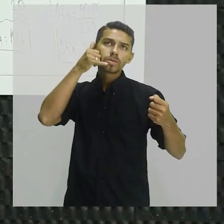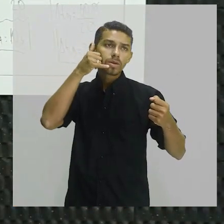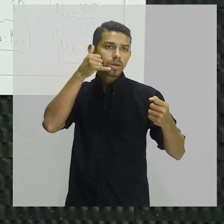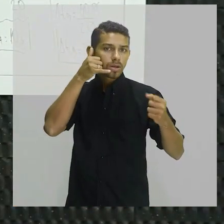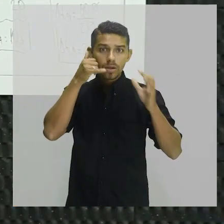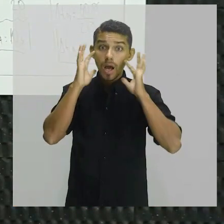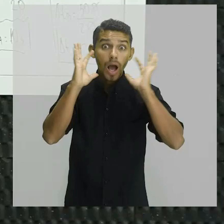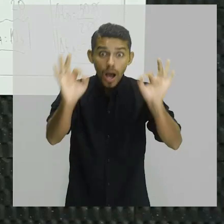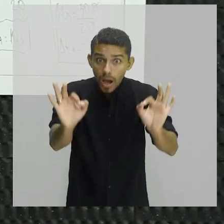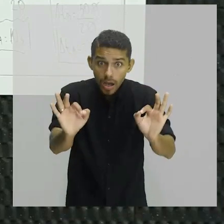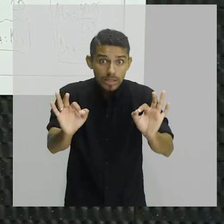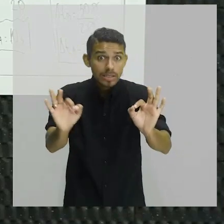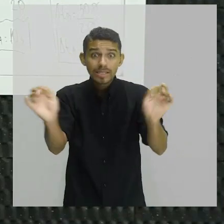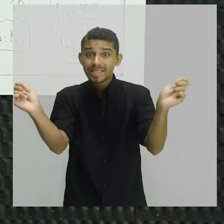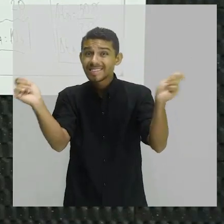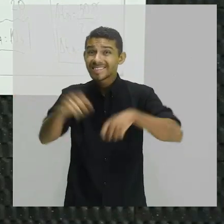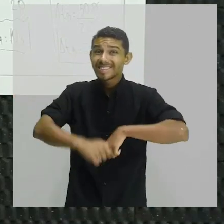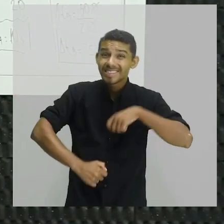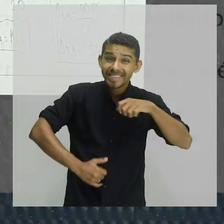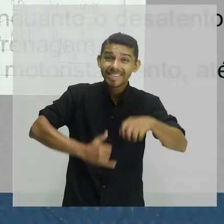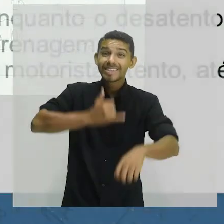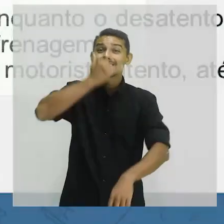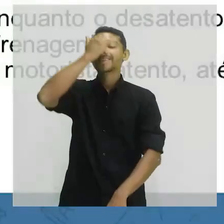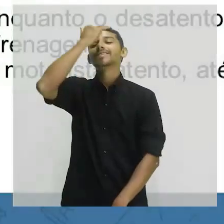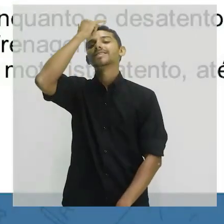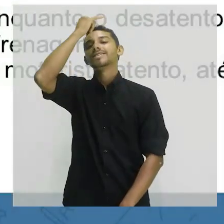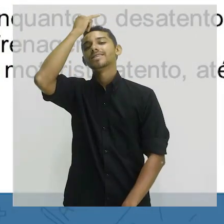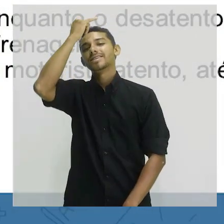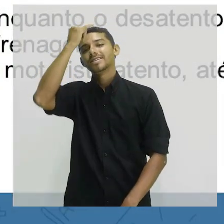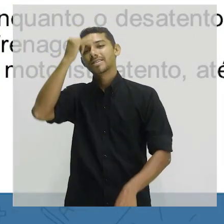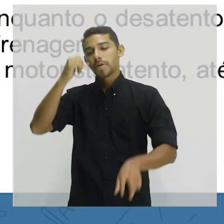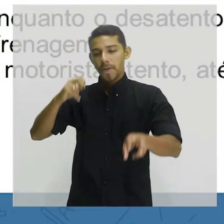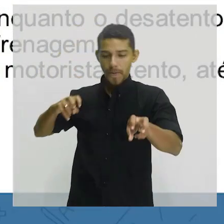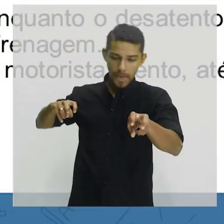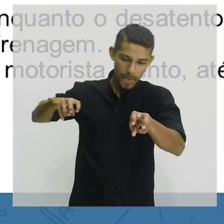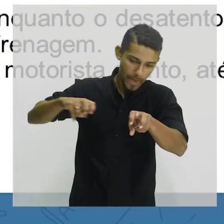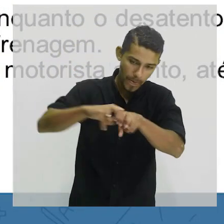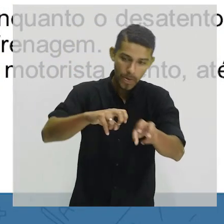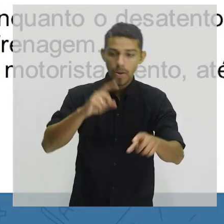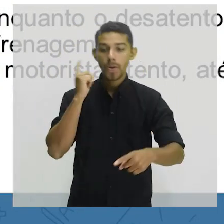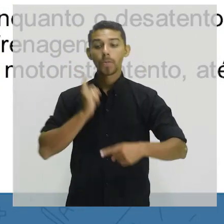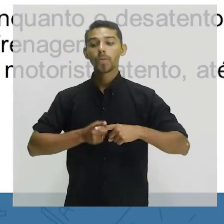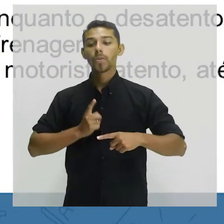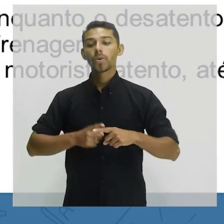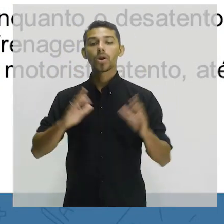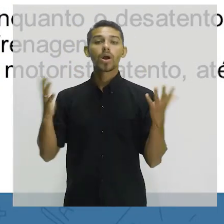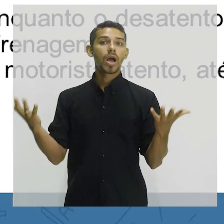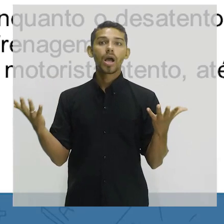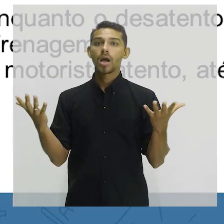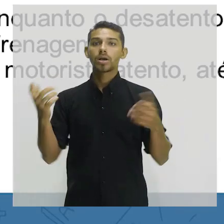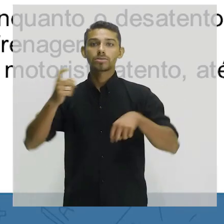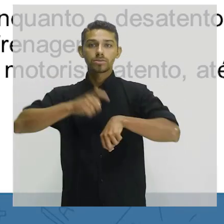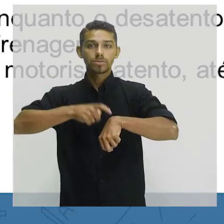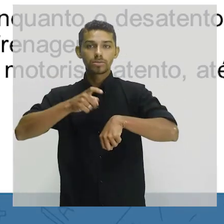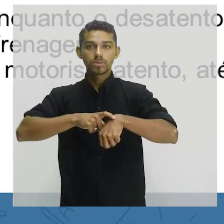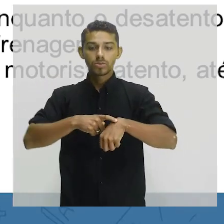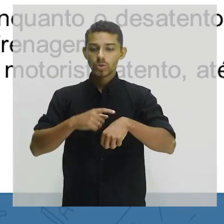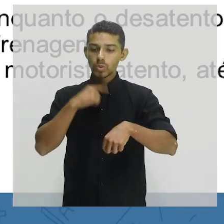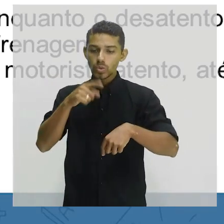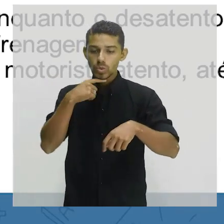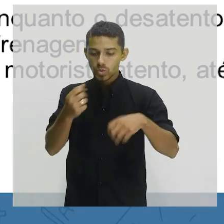desatenção, aumentando a possibilidade de acidentes ocorrerem em razão do aumento de seu tempo de